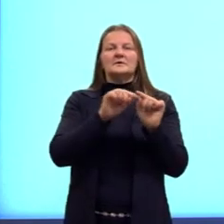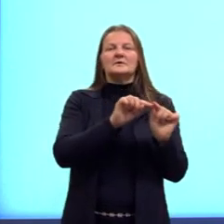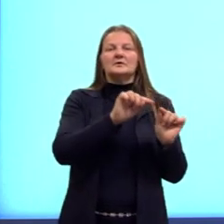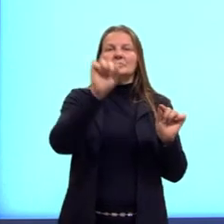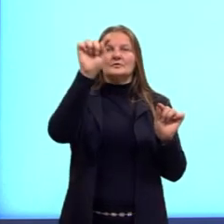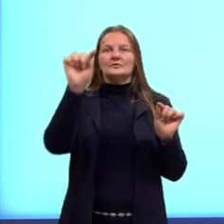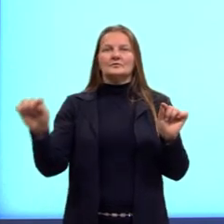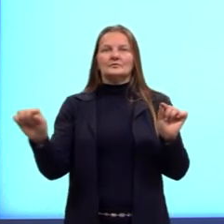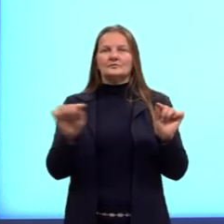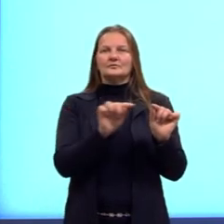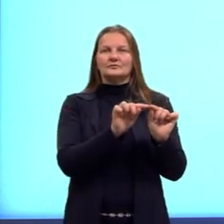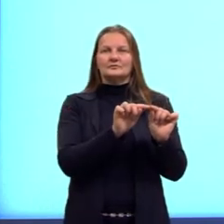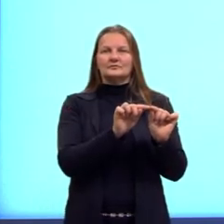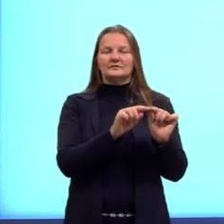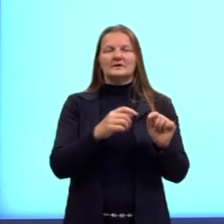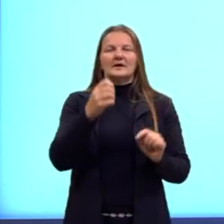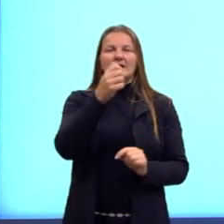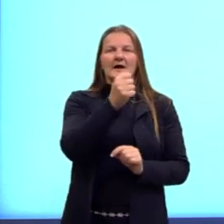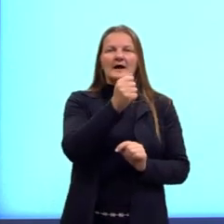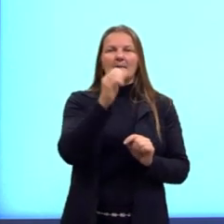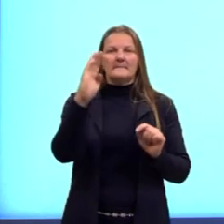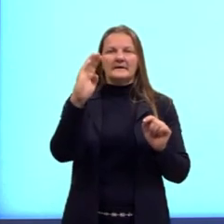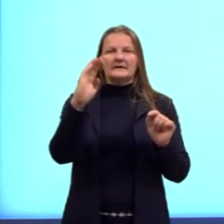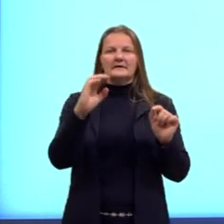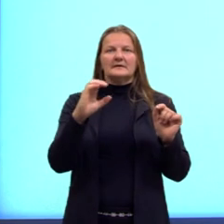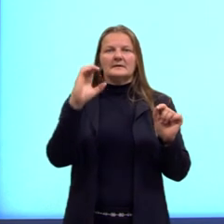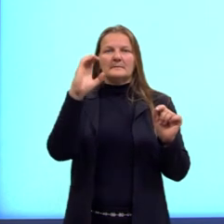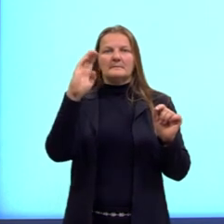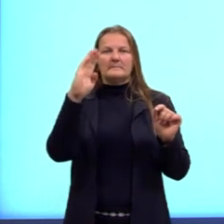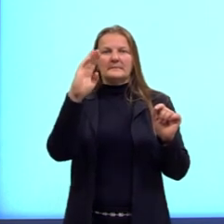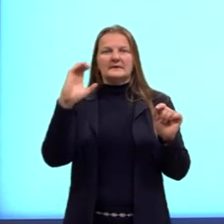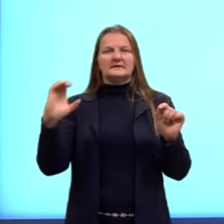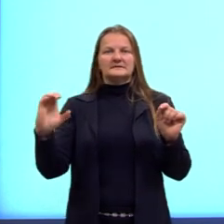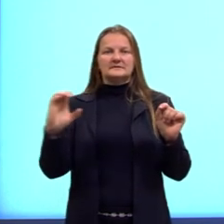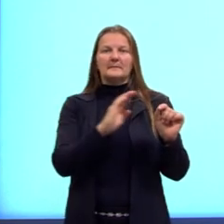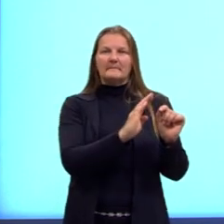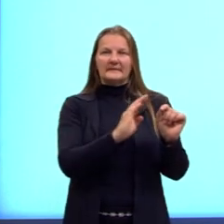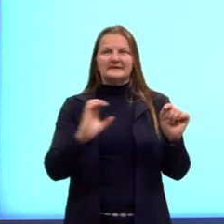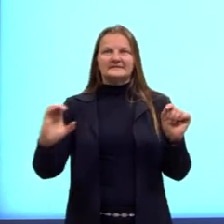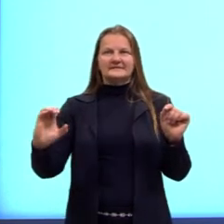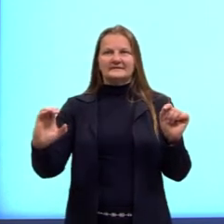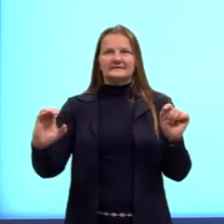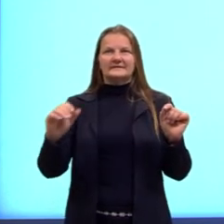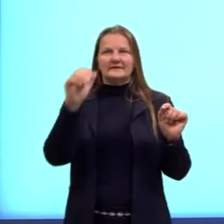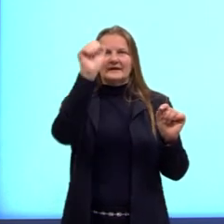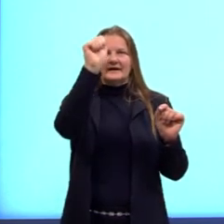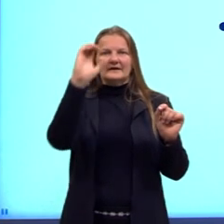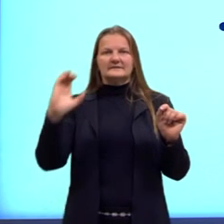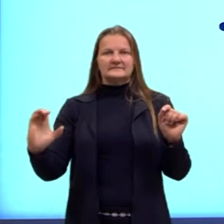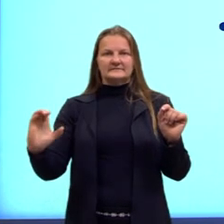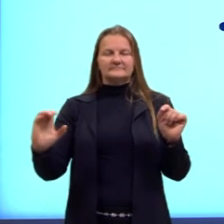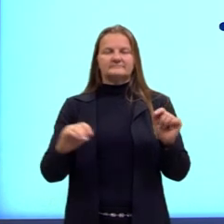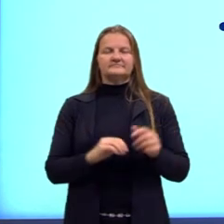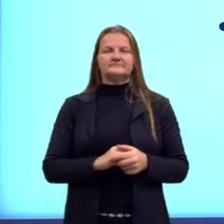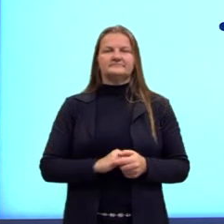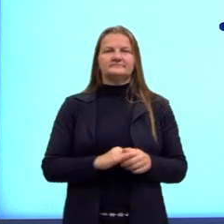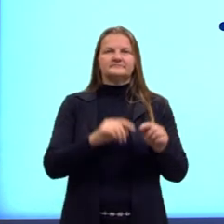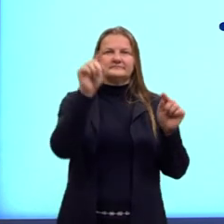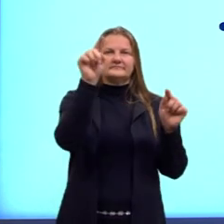nesse caso os lados são segmentos AB segmento BC e o segmento C A e